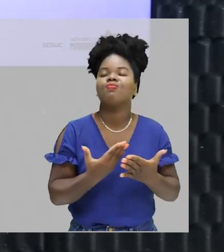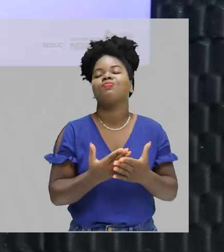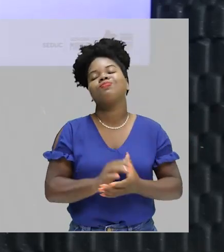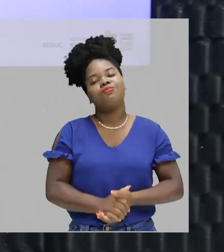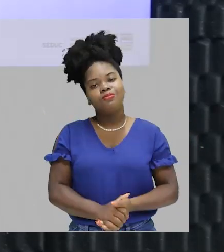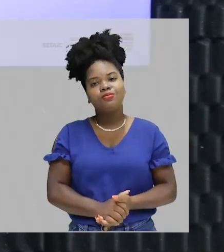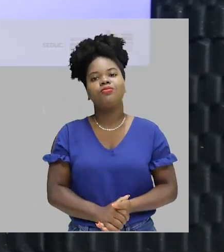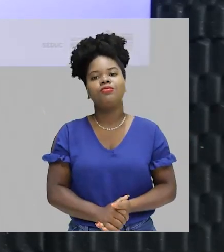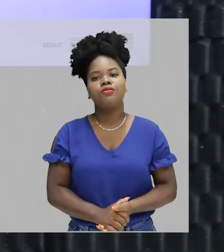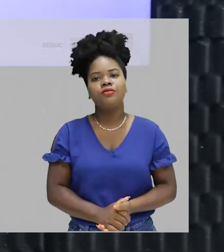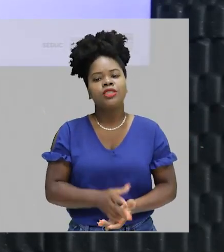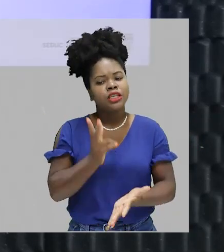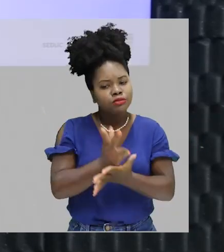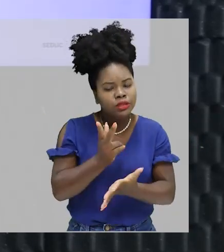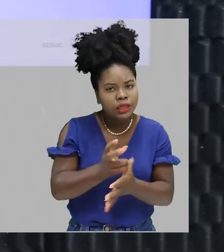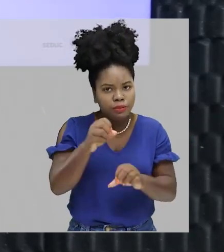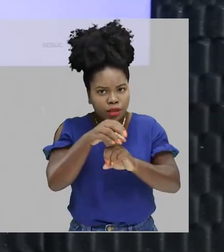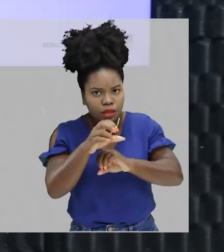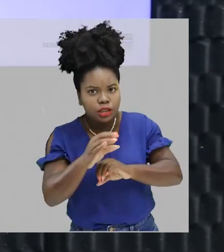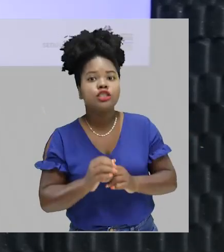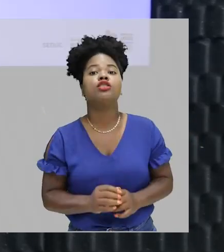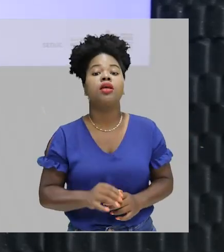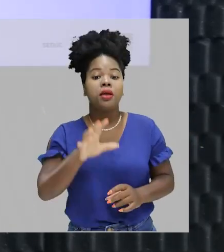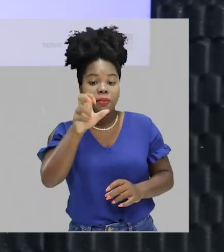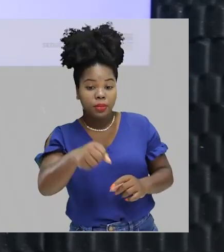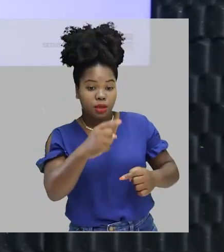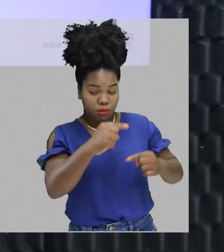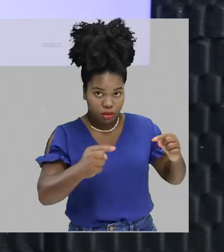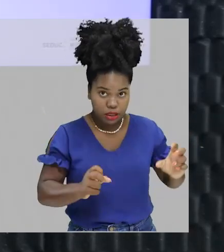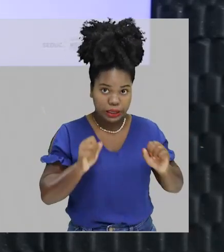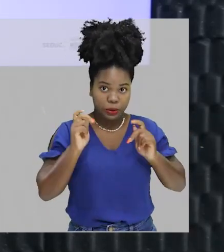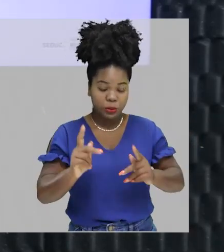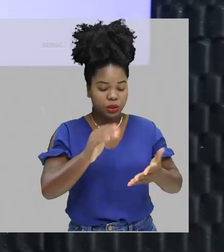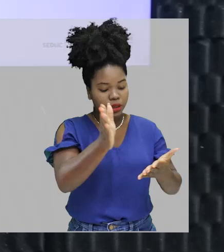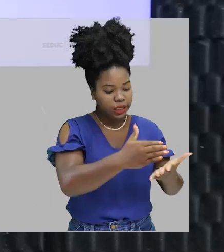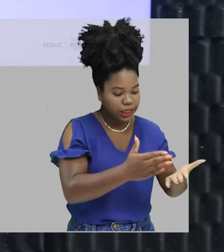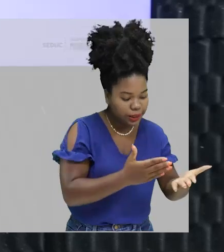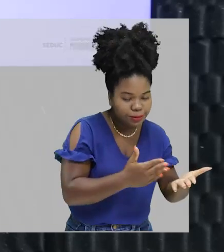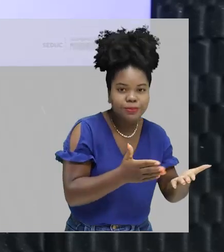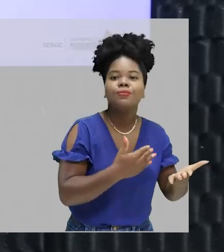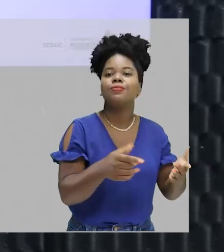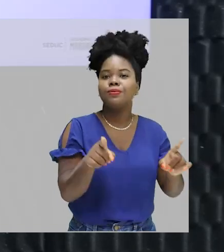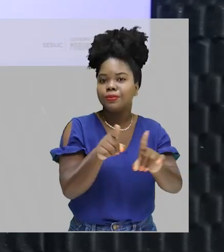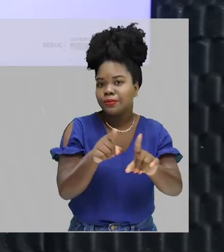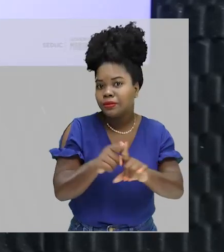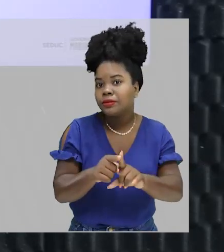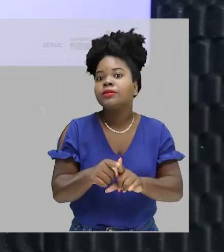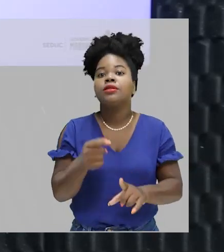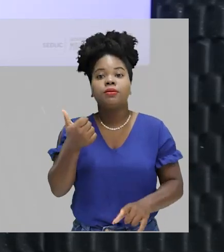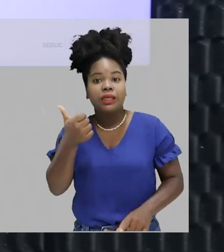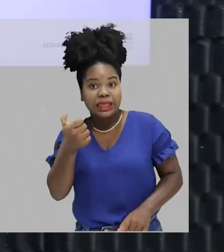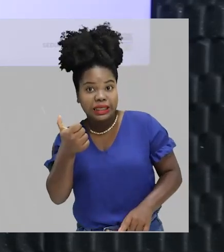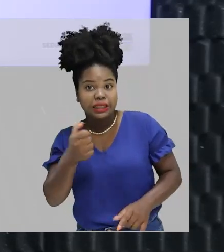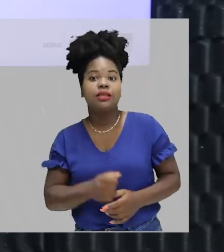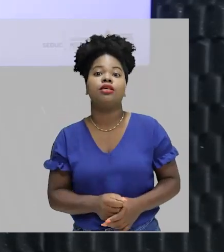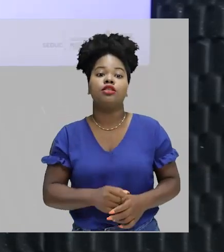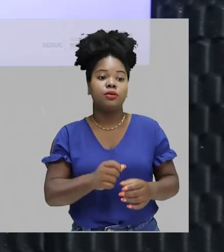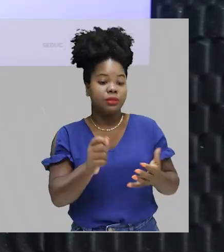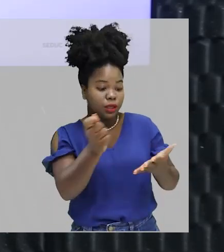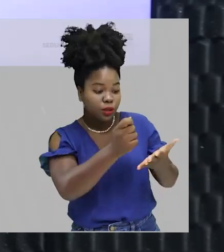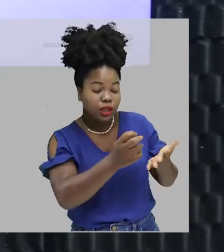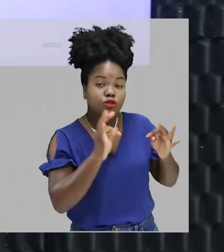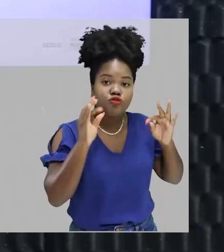estudos. Bom, como primeira dica, olha só, caderno, lápis, caneta, borracha para você fazer suas devidas